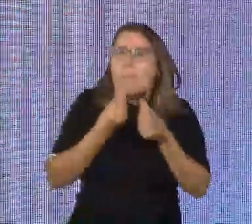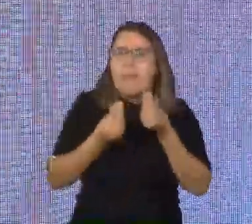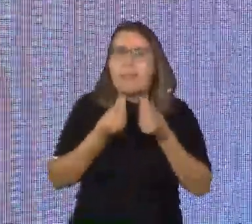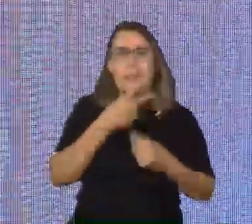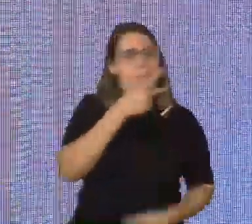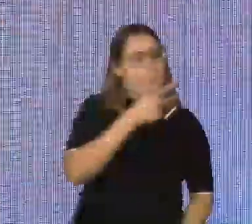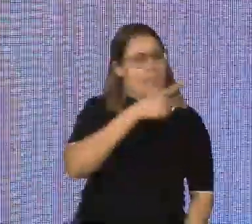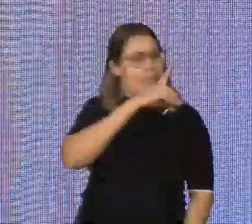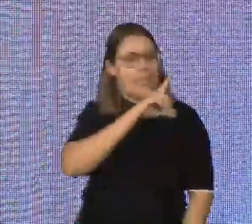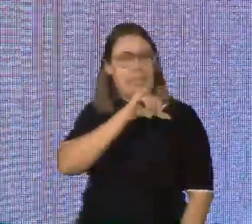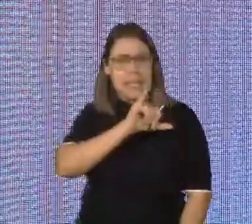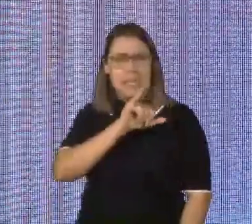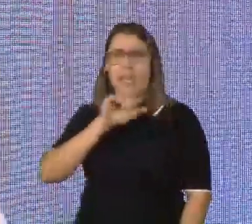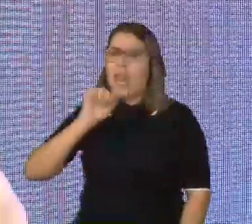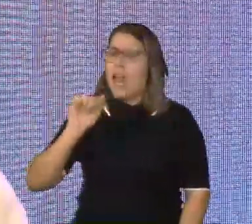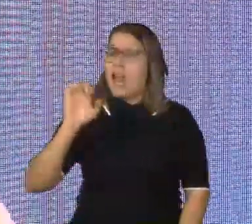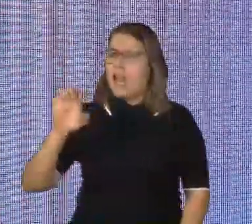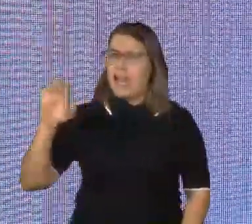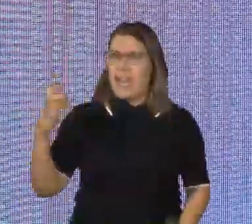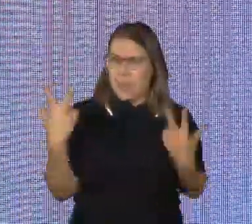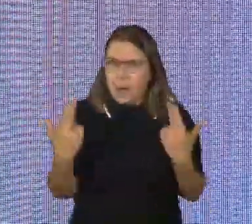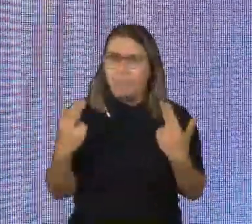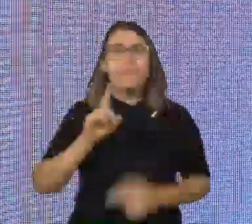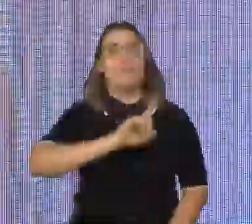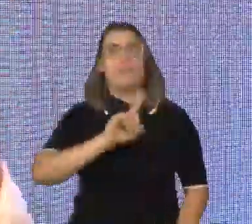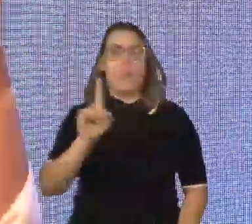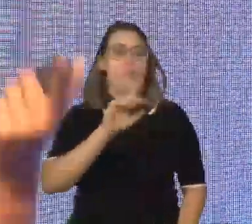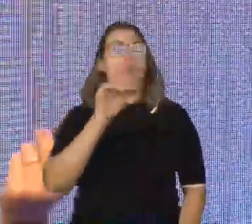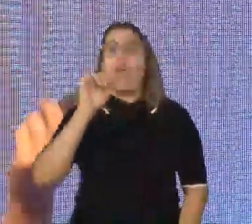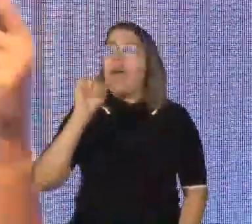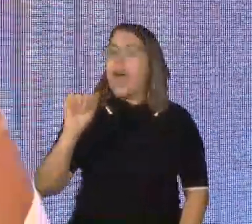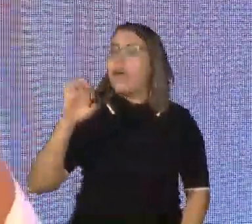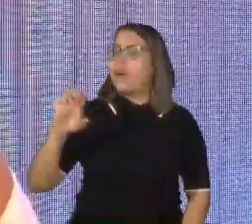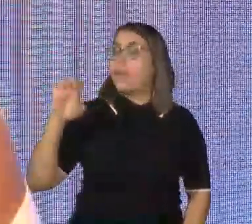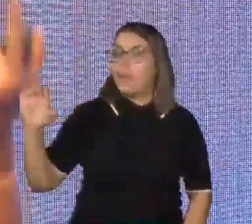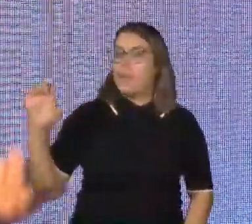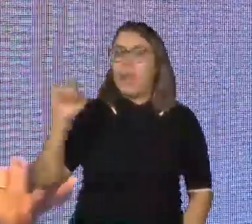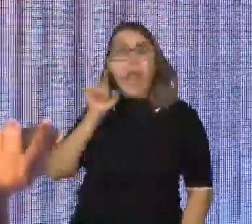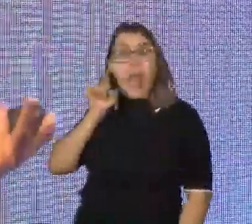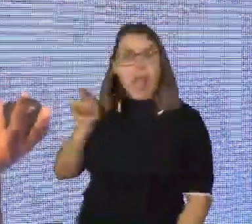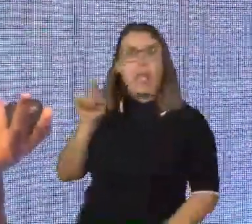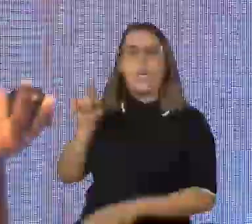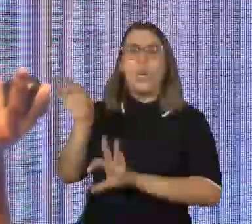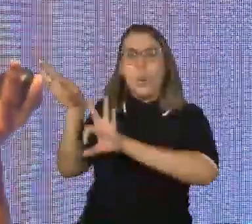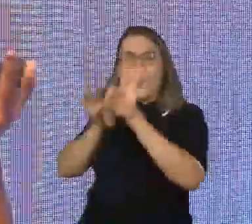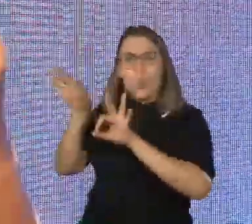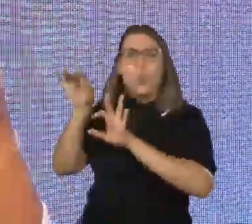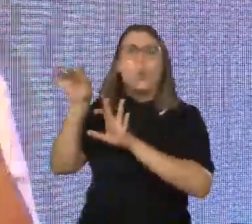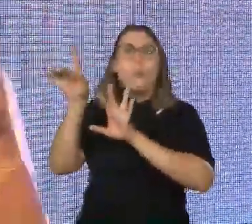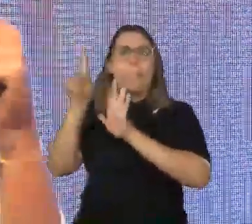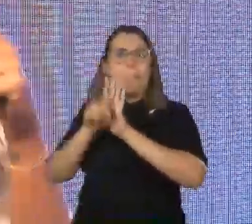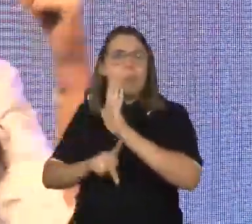e AEE são as mesmas coisas? Não. O AEE sai, o Plano do Atendimento Educacional